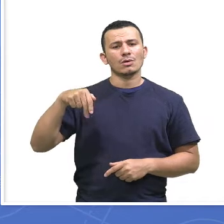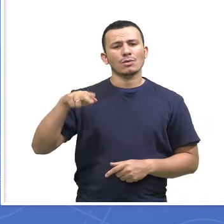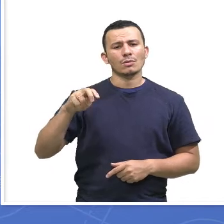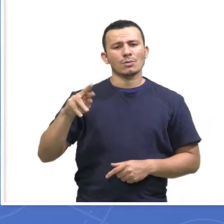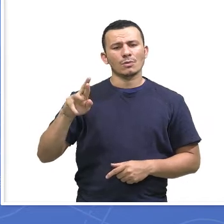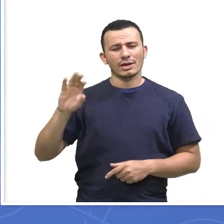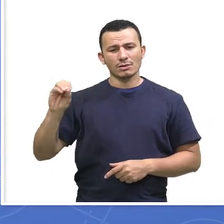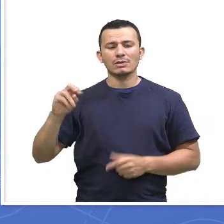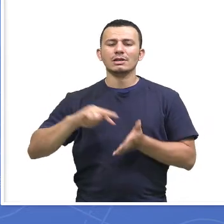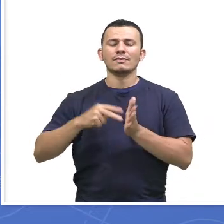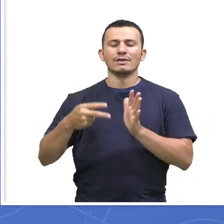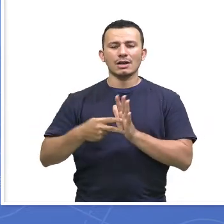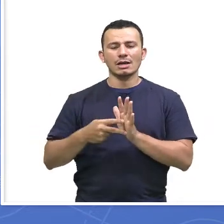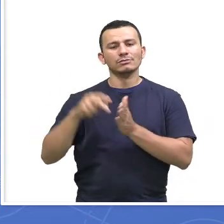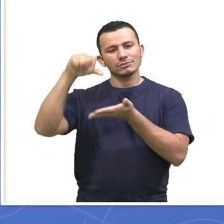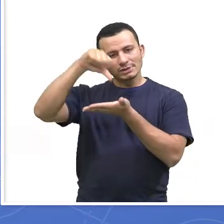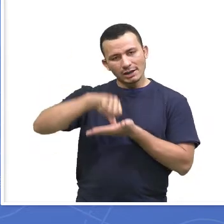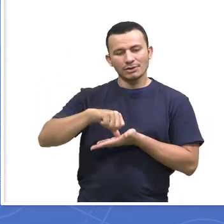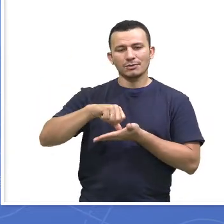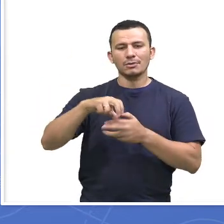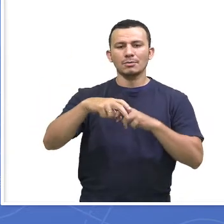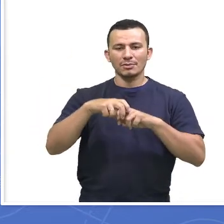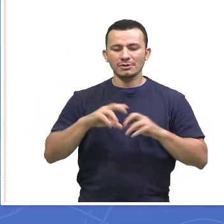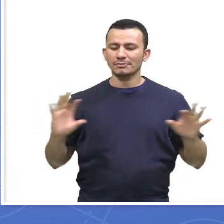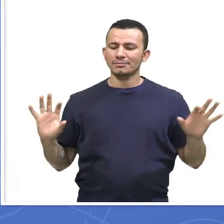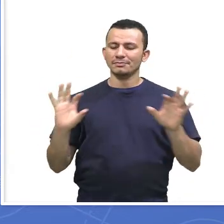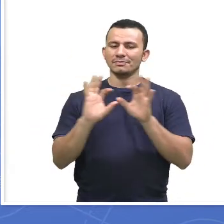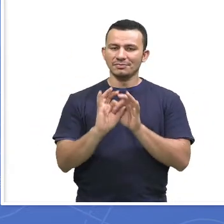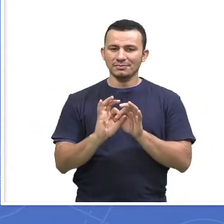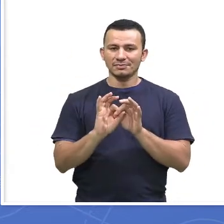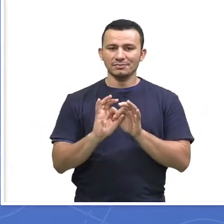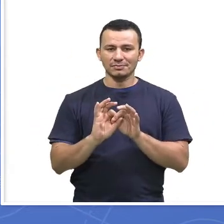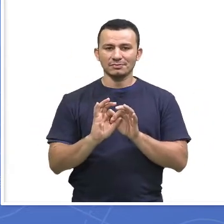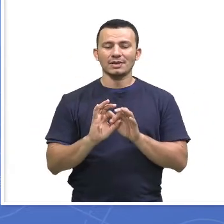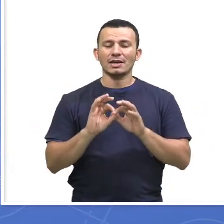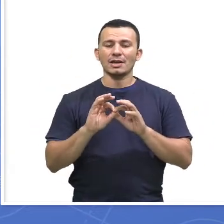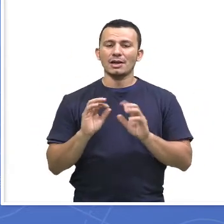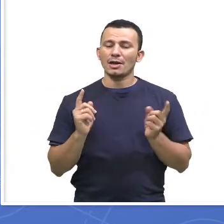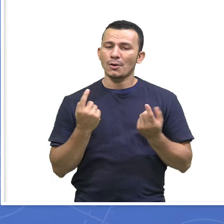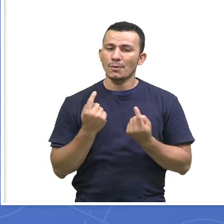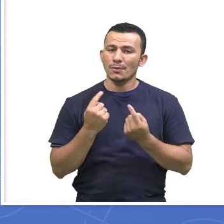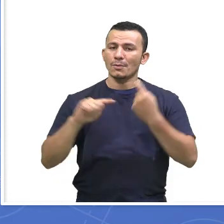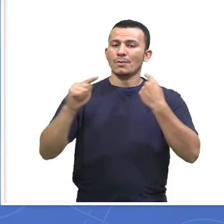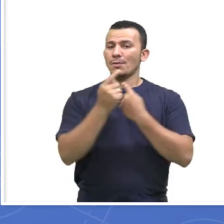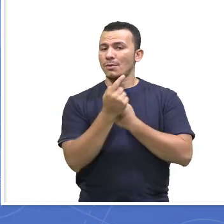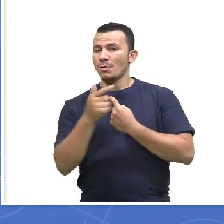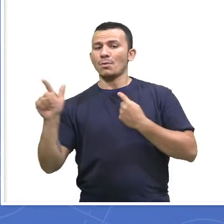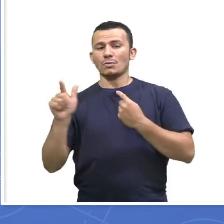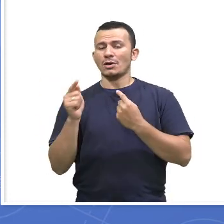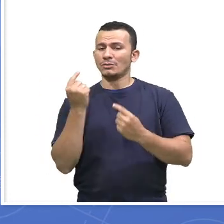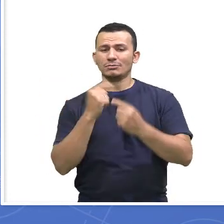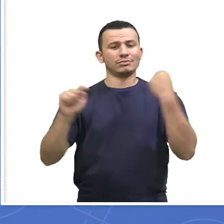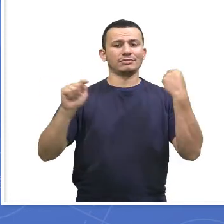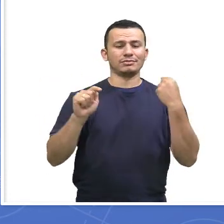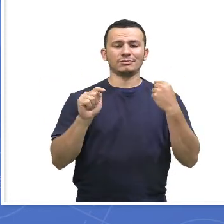Portanto, heliocentrismo. Certo? Se opondo à ideia de que era a Terra que estava no centro. Beleza,